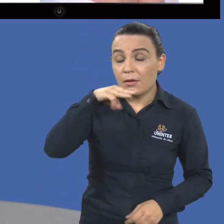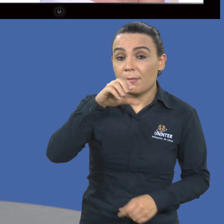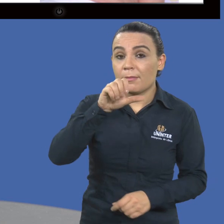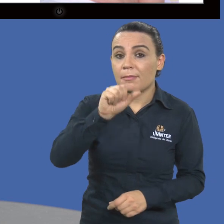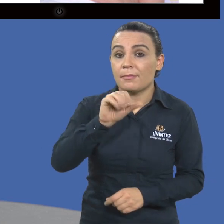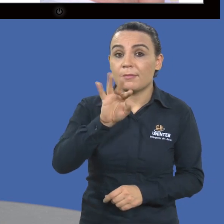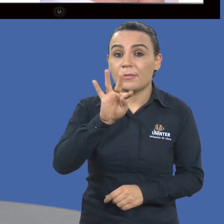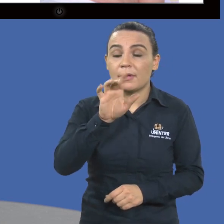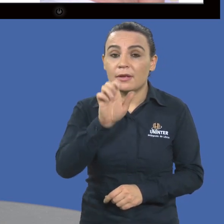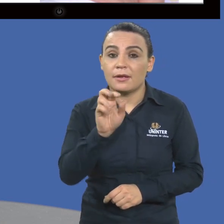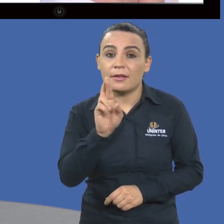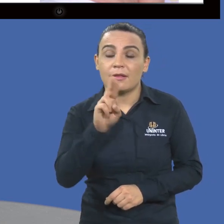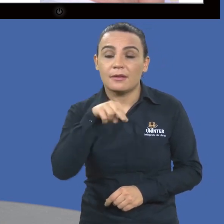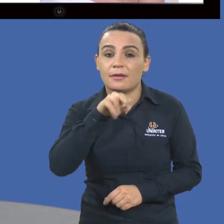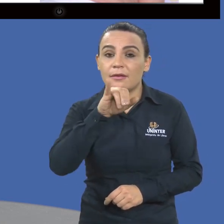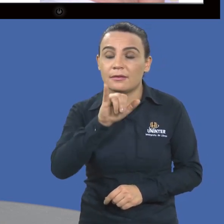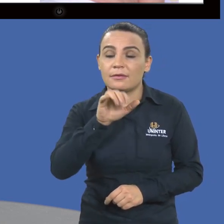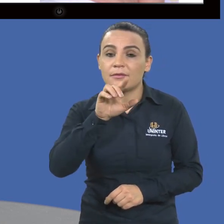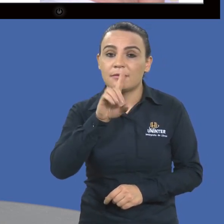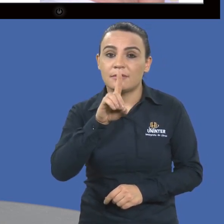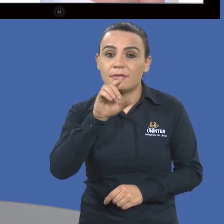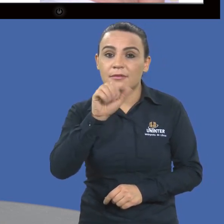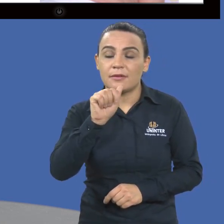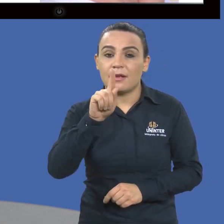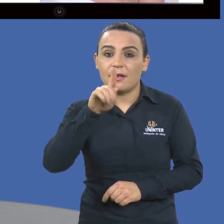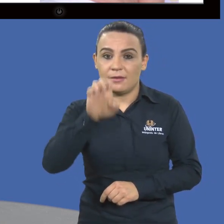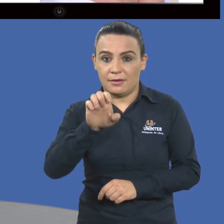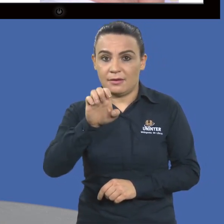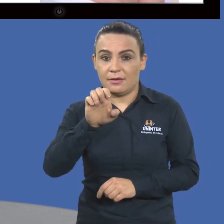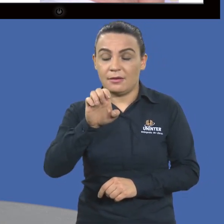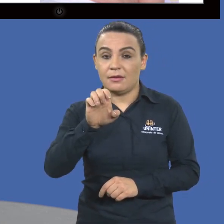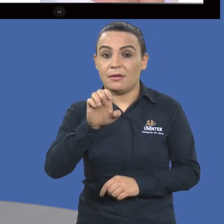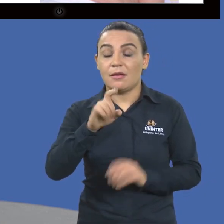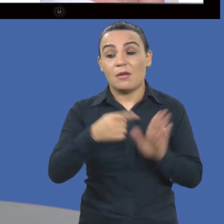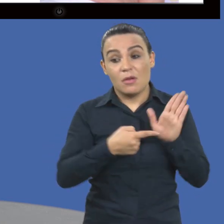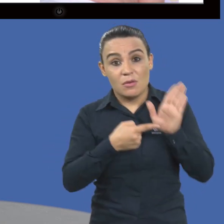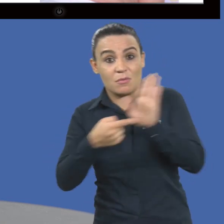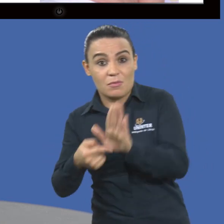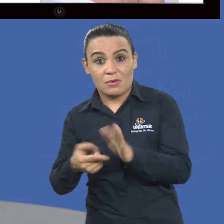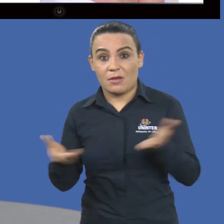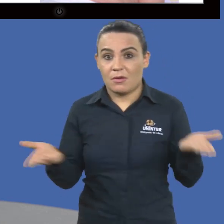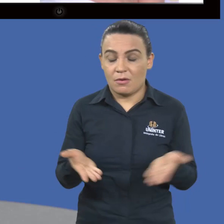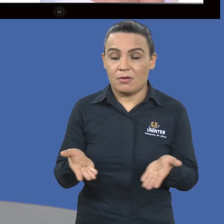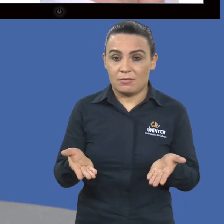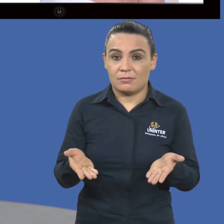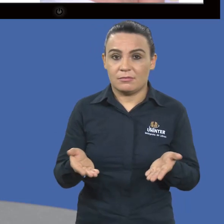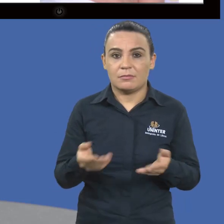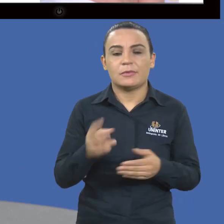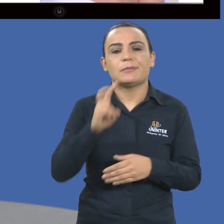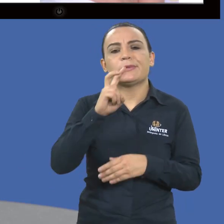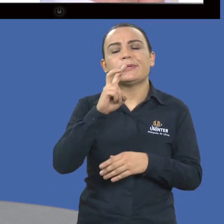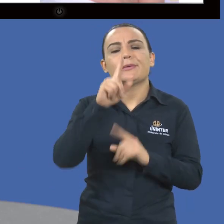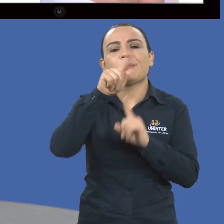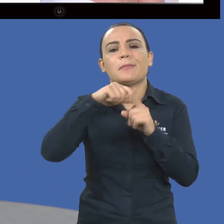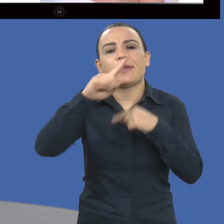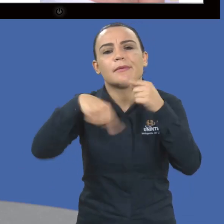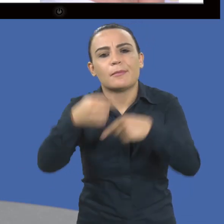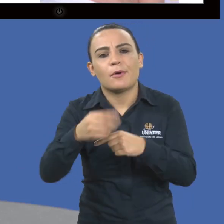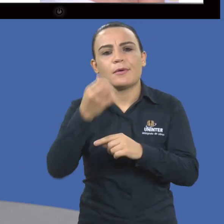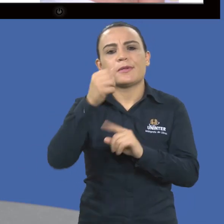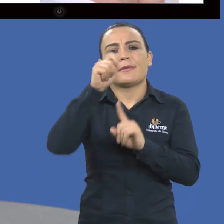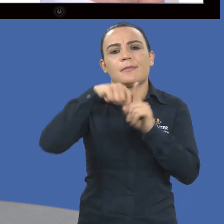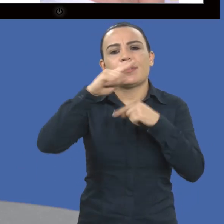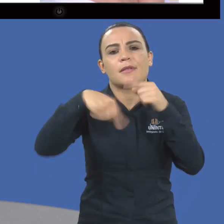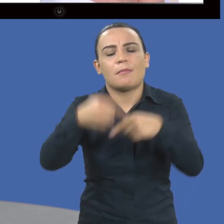Vem saber 5 meses depois, 6 meses depois, etc. Hoje, em Curitiba